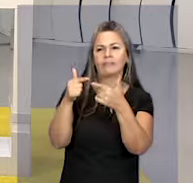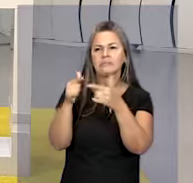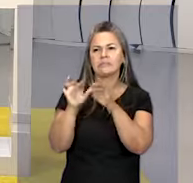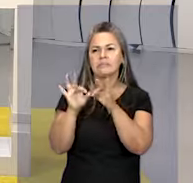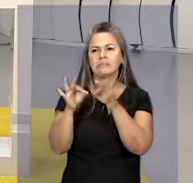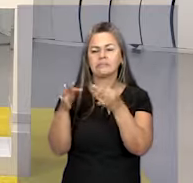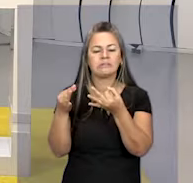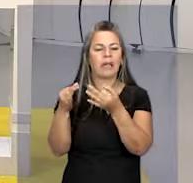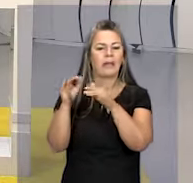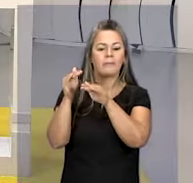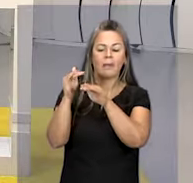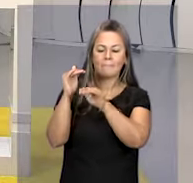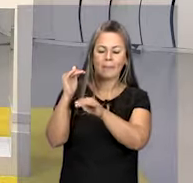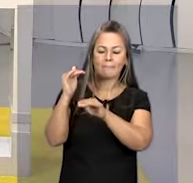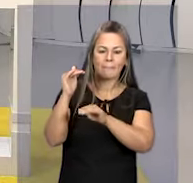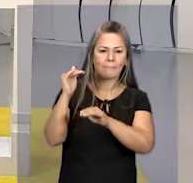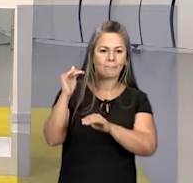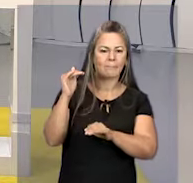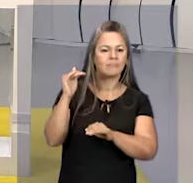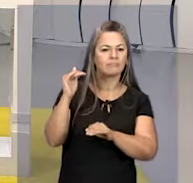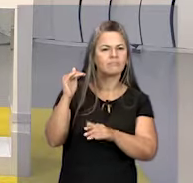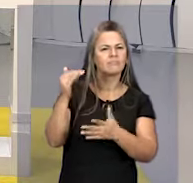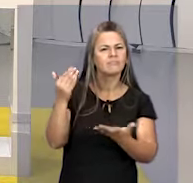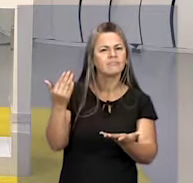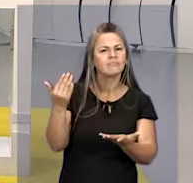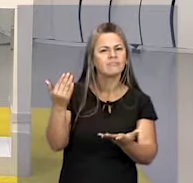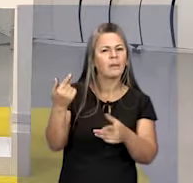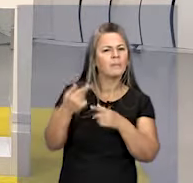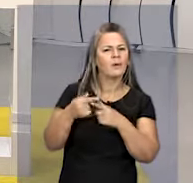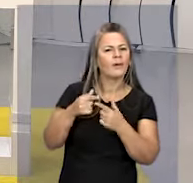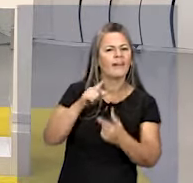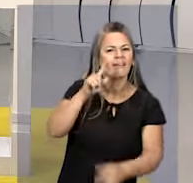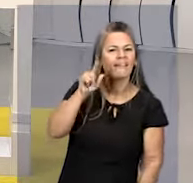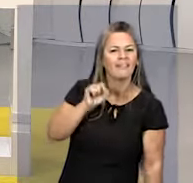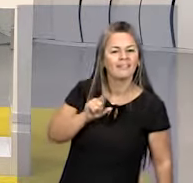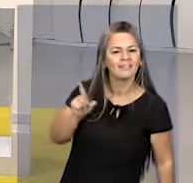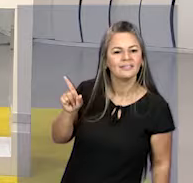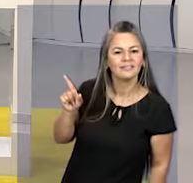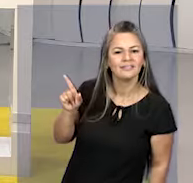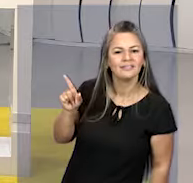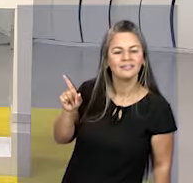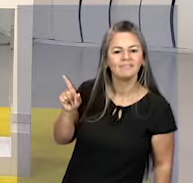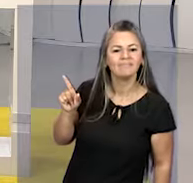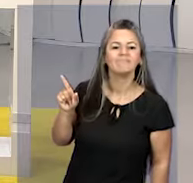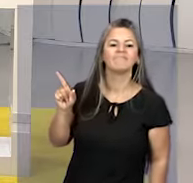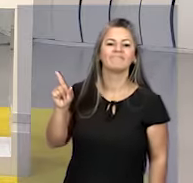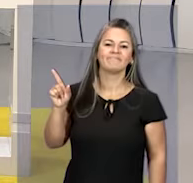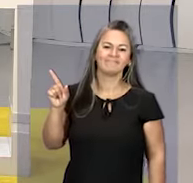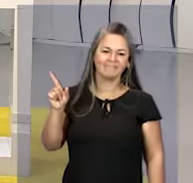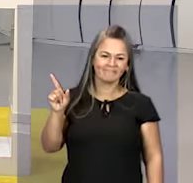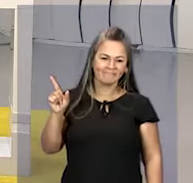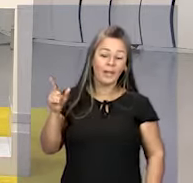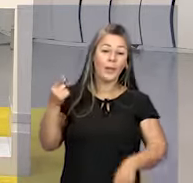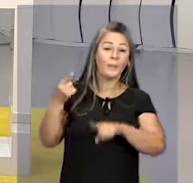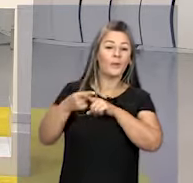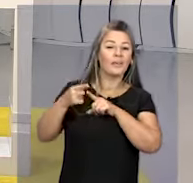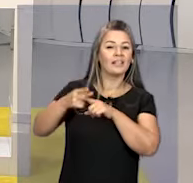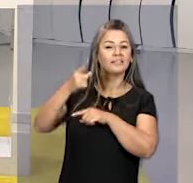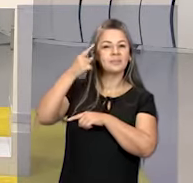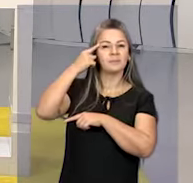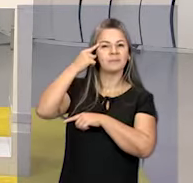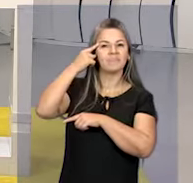não querem fazer. Por que isso acontece? Em parte, por causa da crença que eles